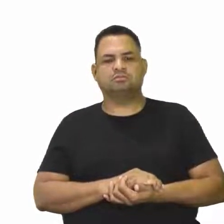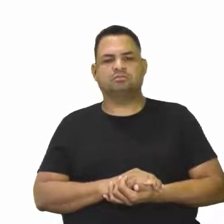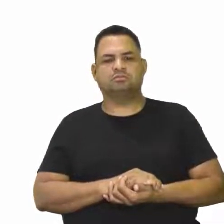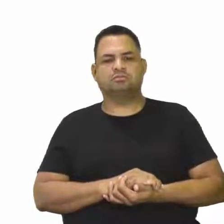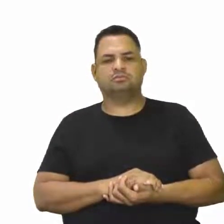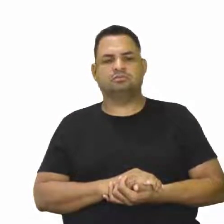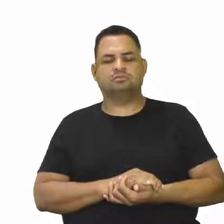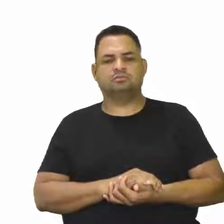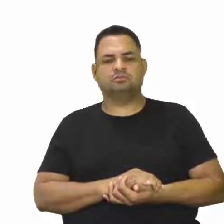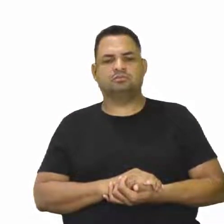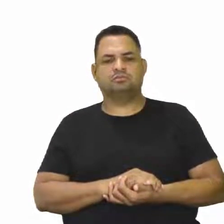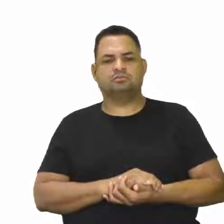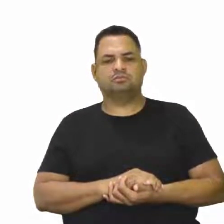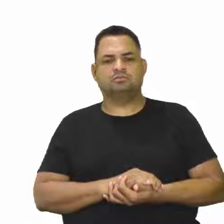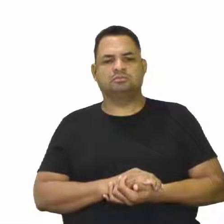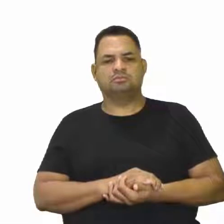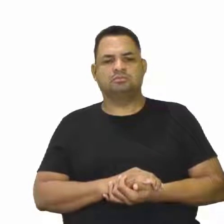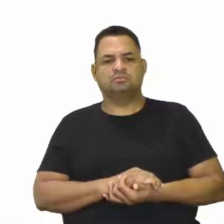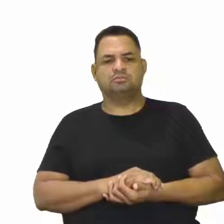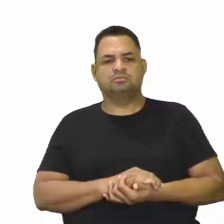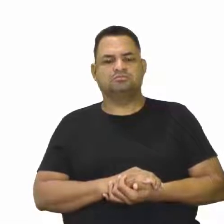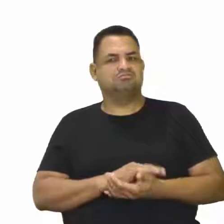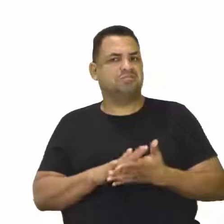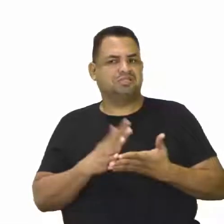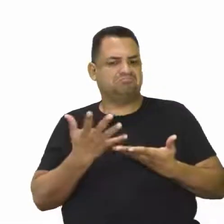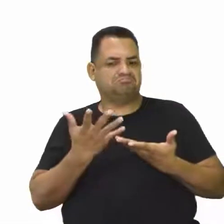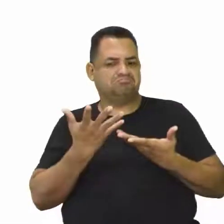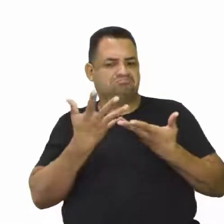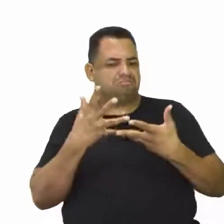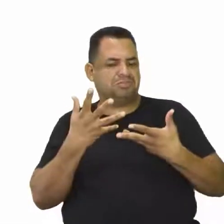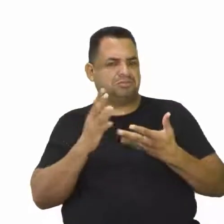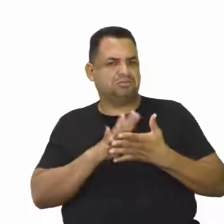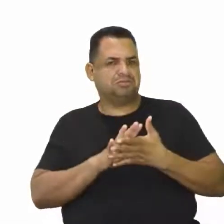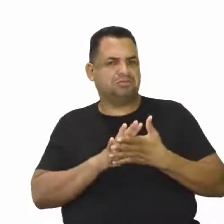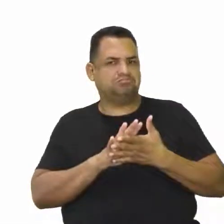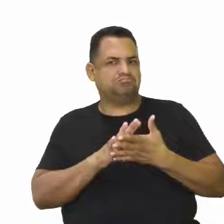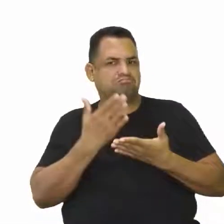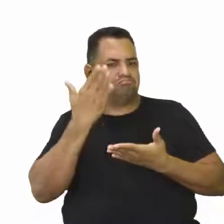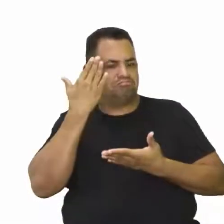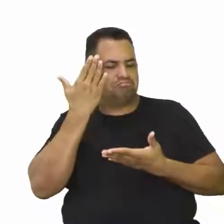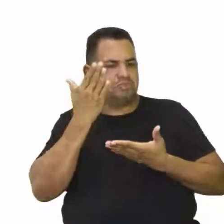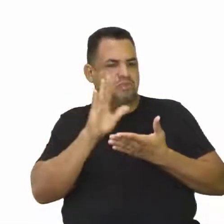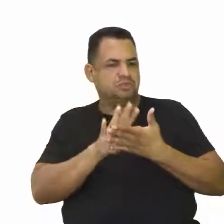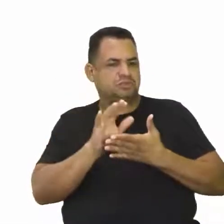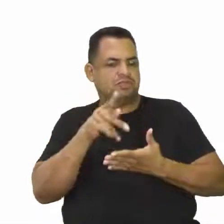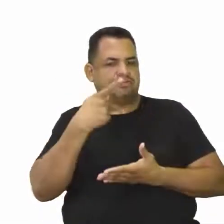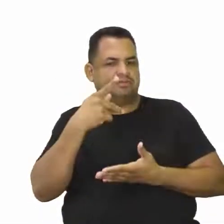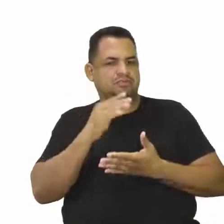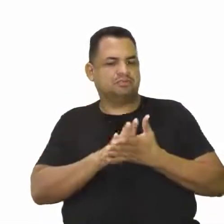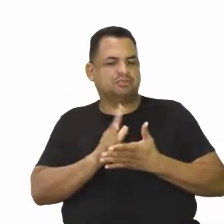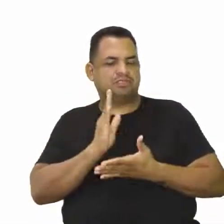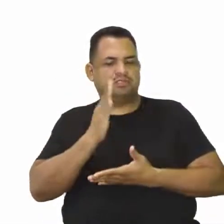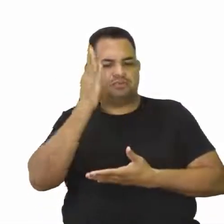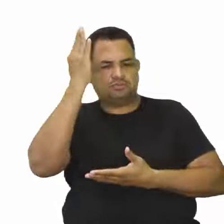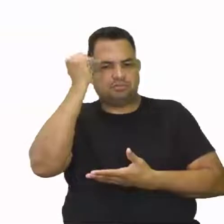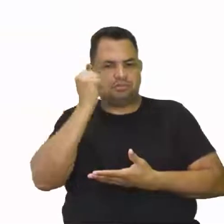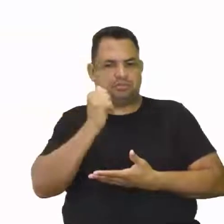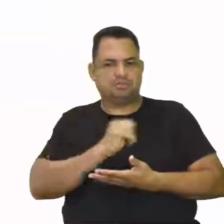que já lo sabia. Não me surpreendeu o que você disse, visto que eu já